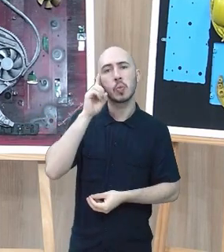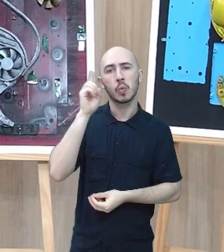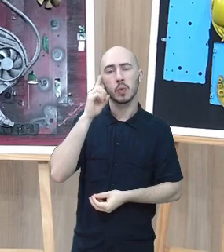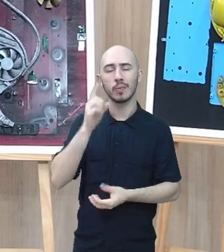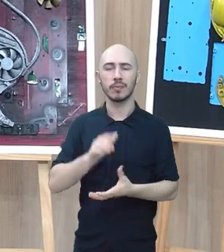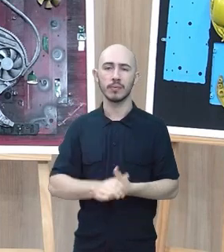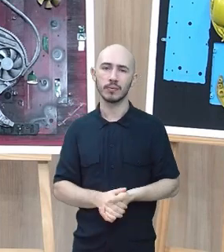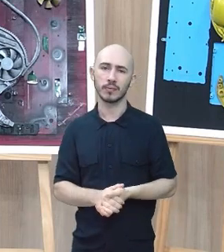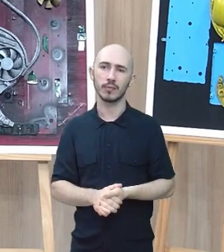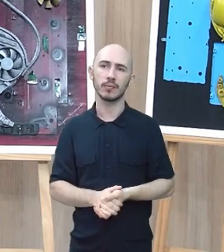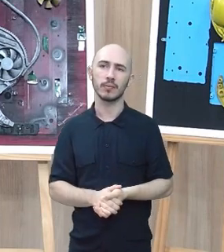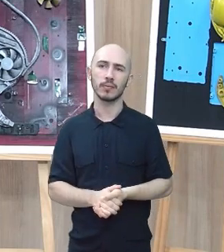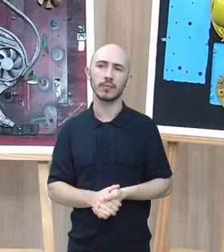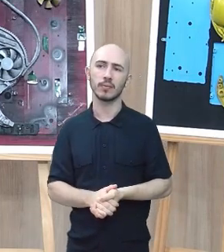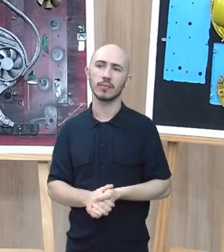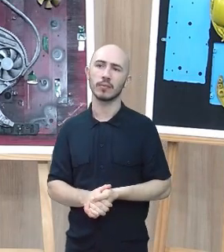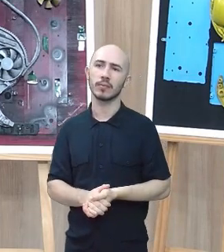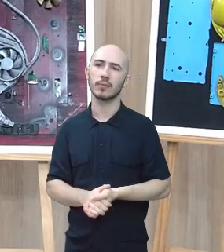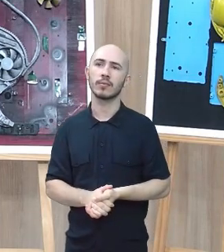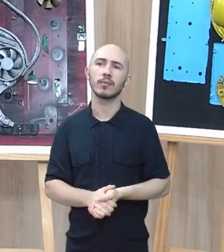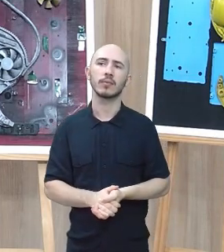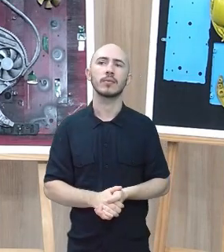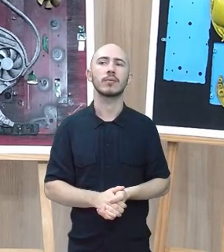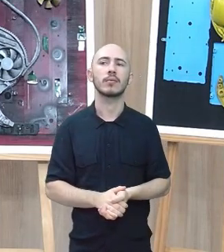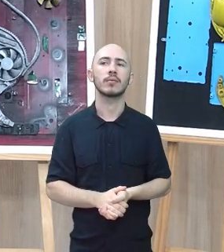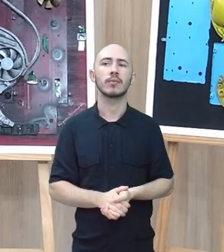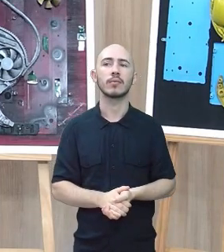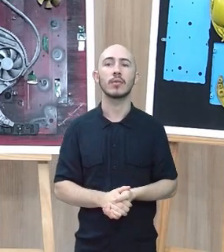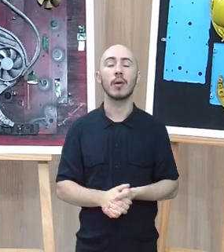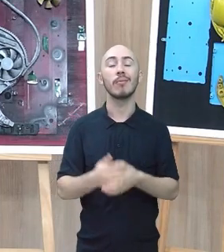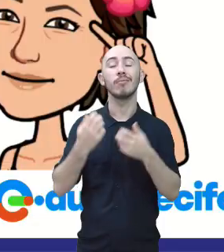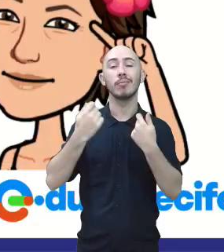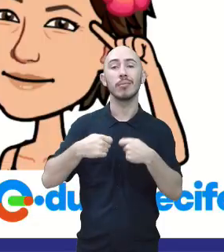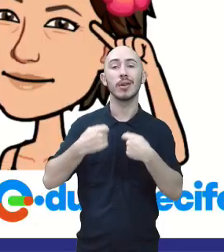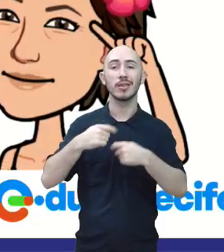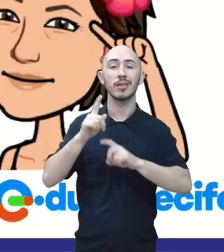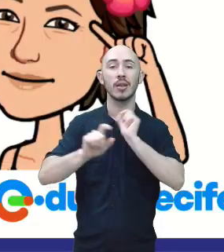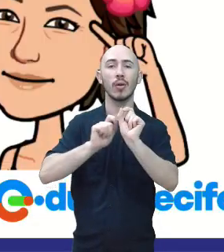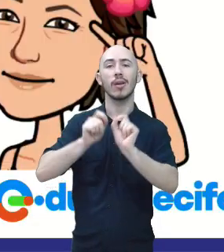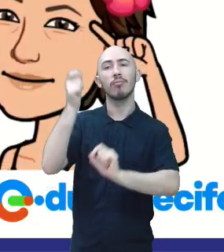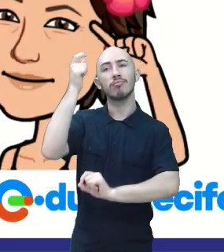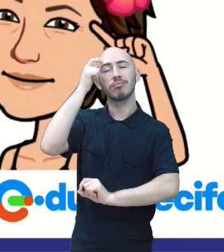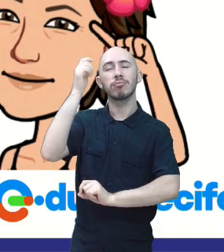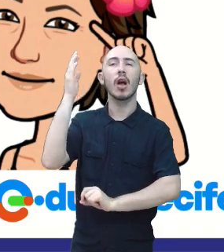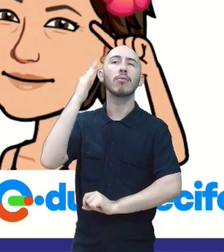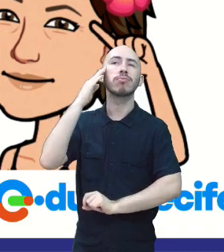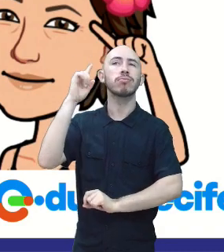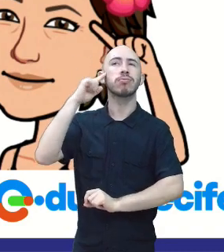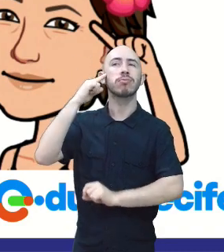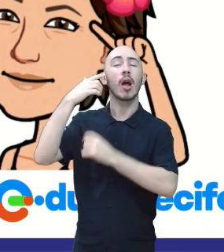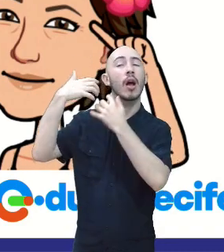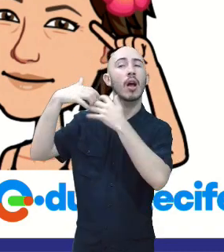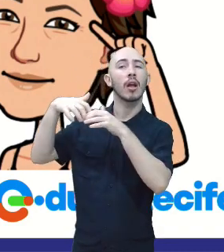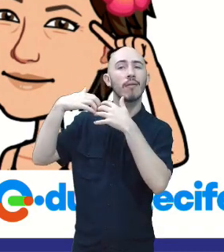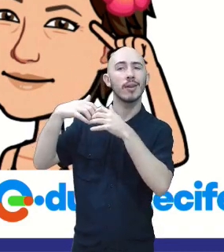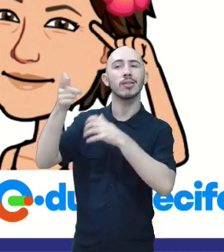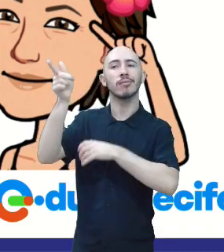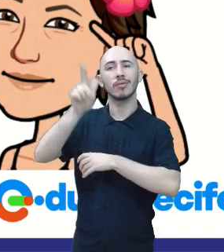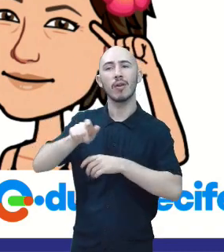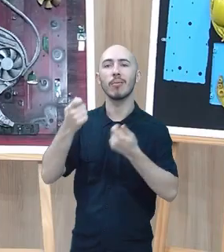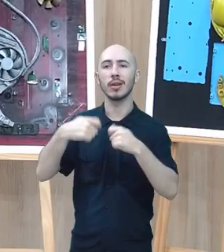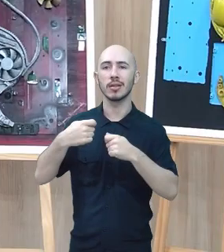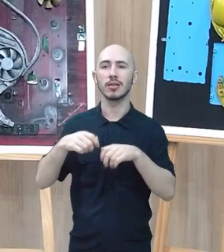reduzir esses resíduos, né? Repensar, seja um consumidor consciente, como eu estava falando, a gente vive